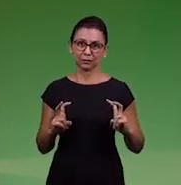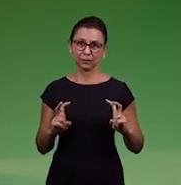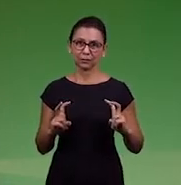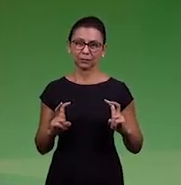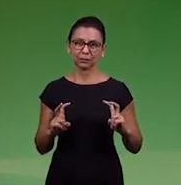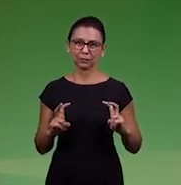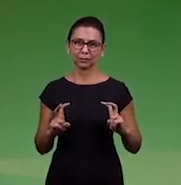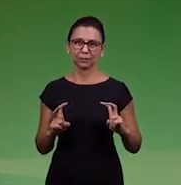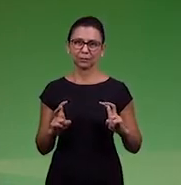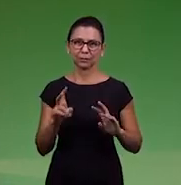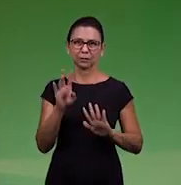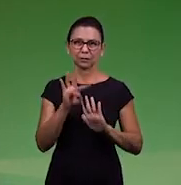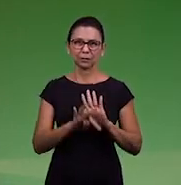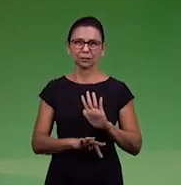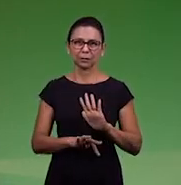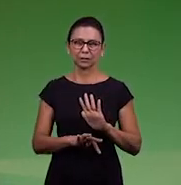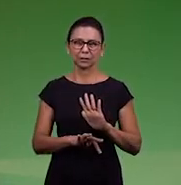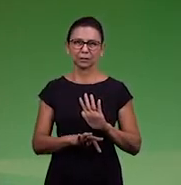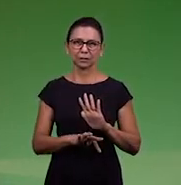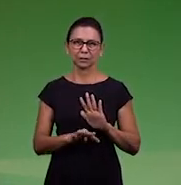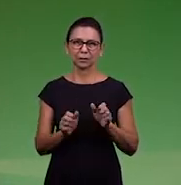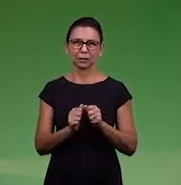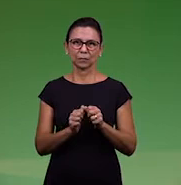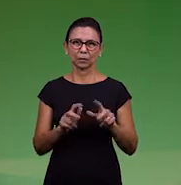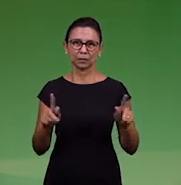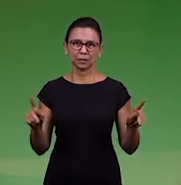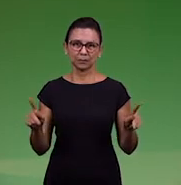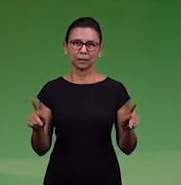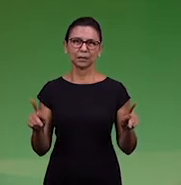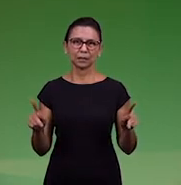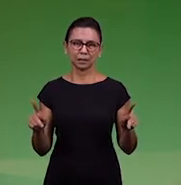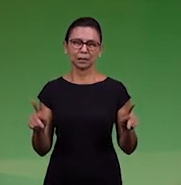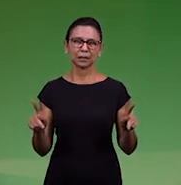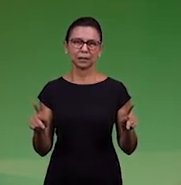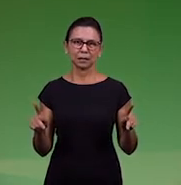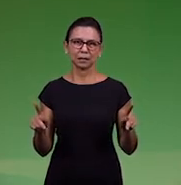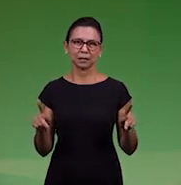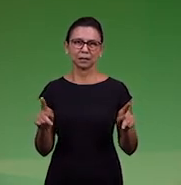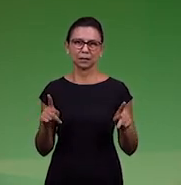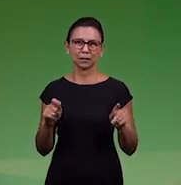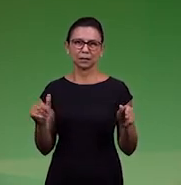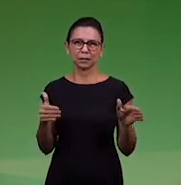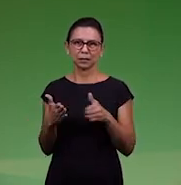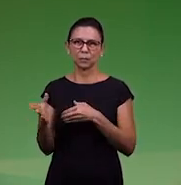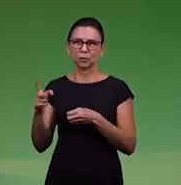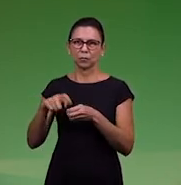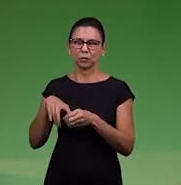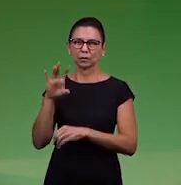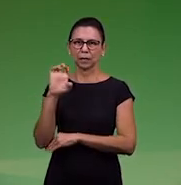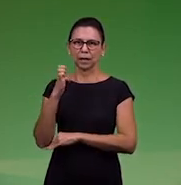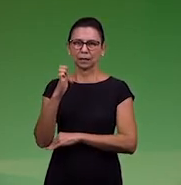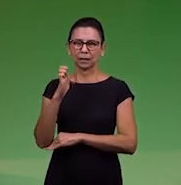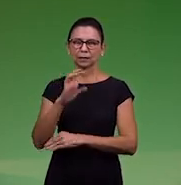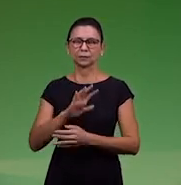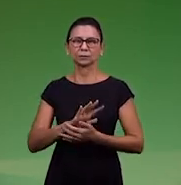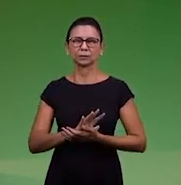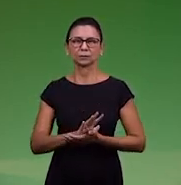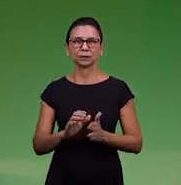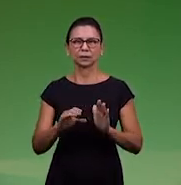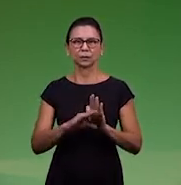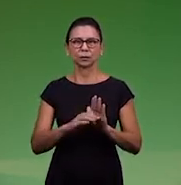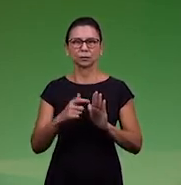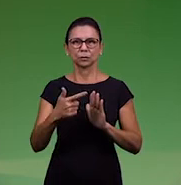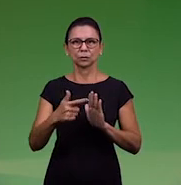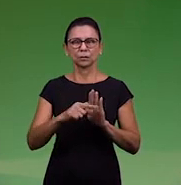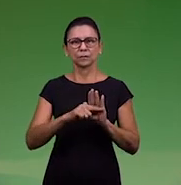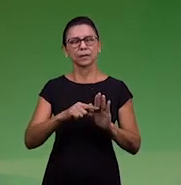abordado, nós vamos ler um texto no livro do Apocalipse. Para esse tema, o caminho de volta para o Éden, nós vamos ler Apocalipse capítulo